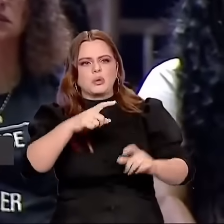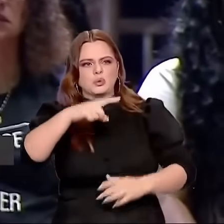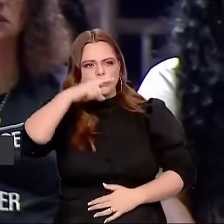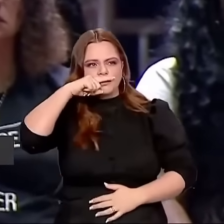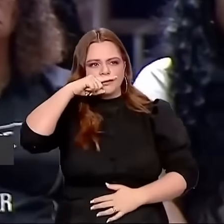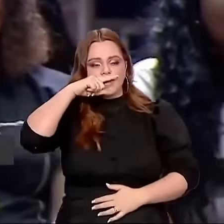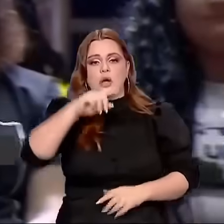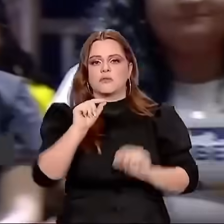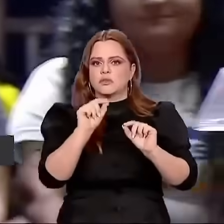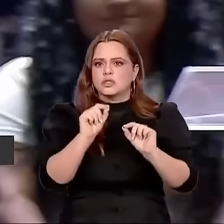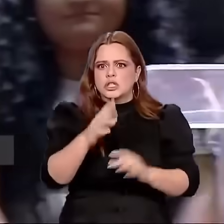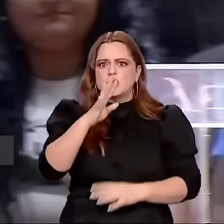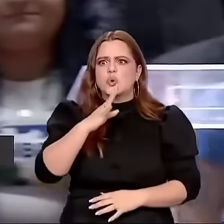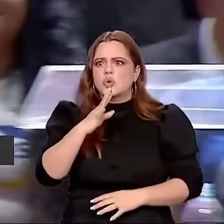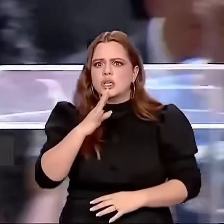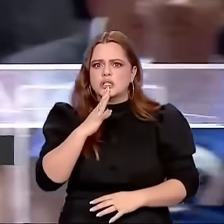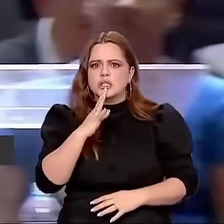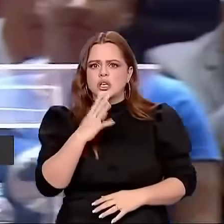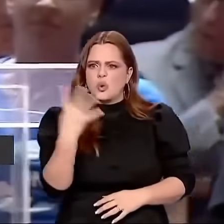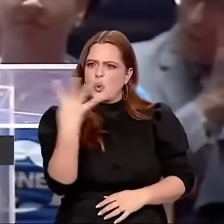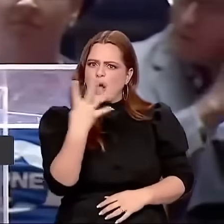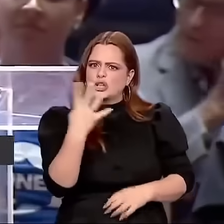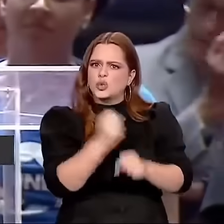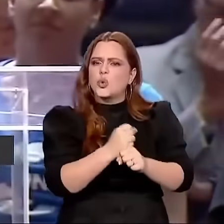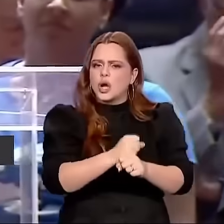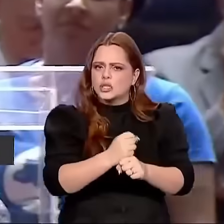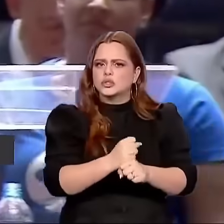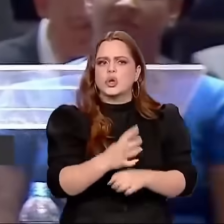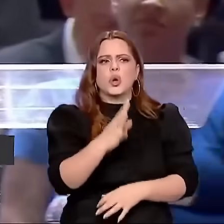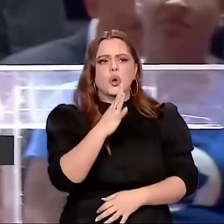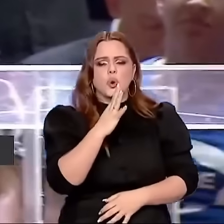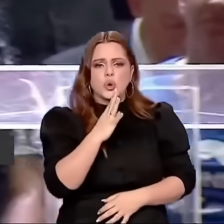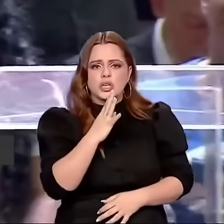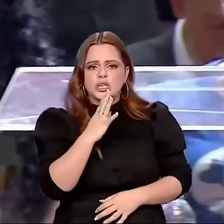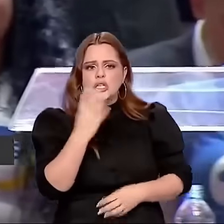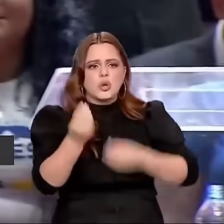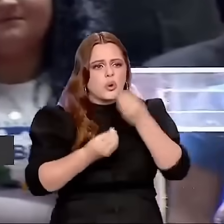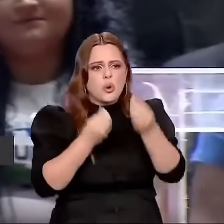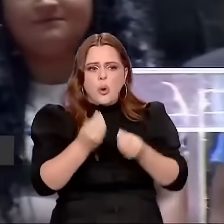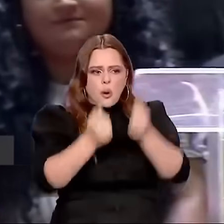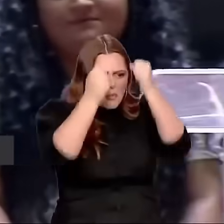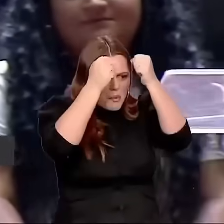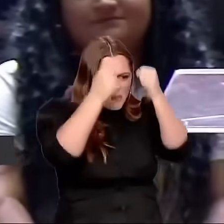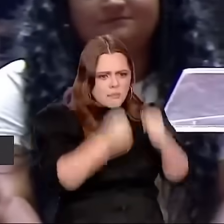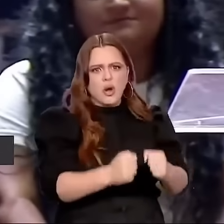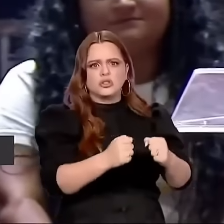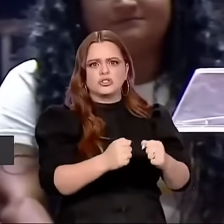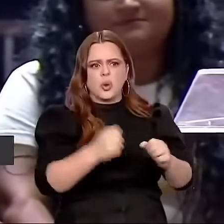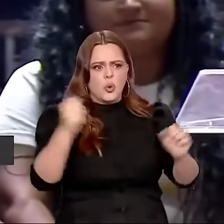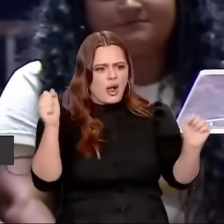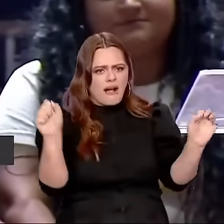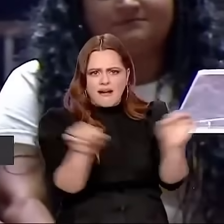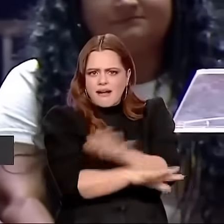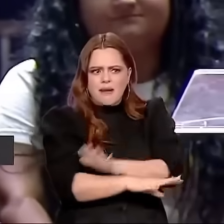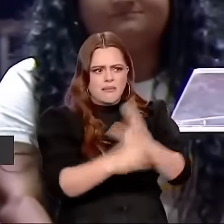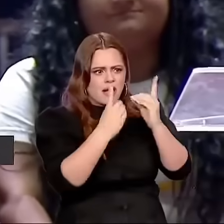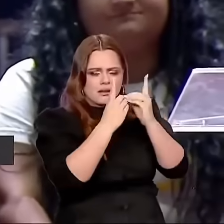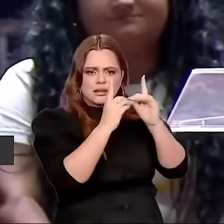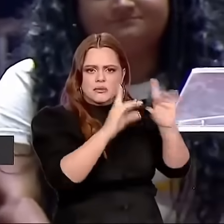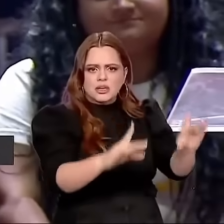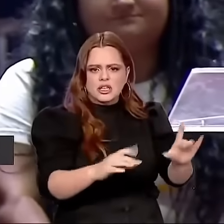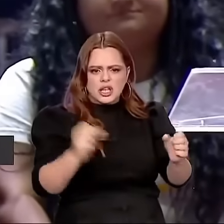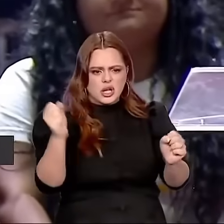vocês conheceram apenas em 4 anos como é que se pode destruir a democracia